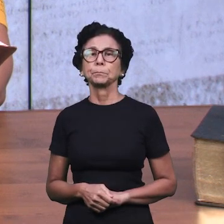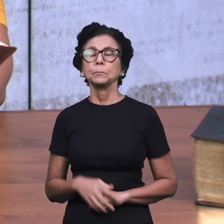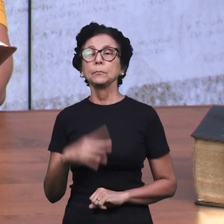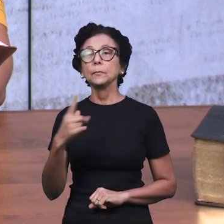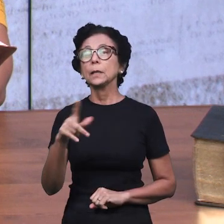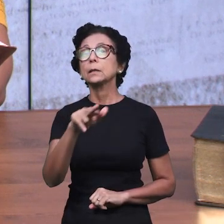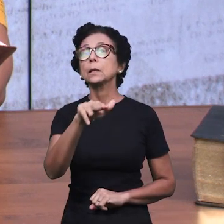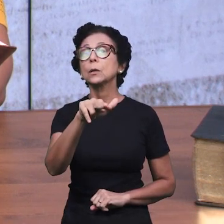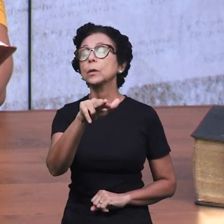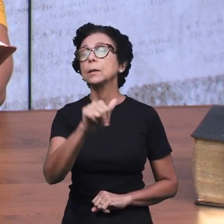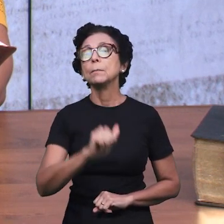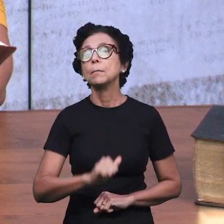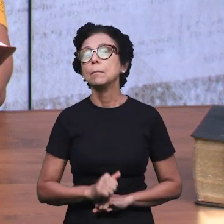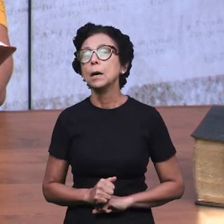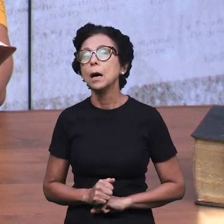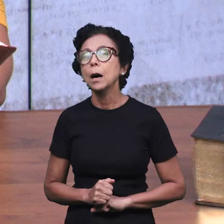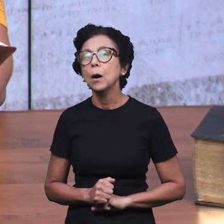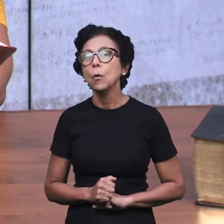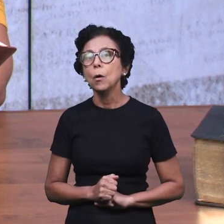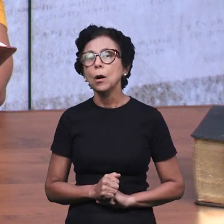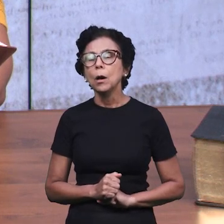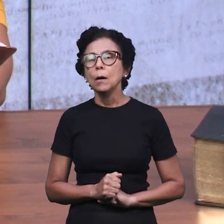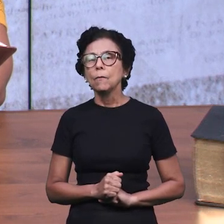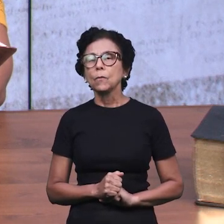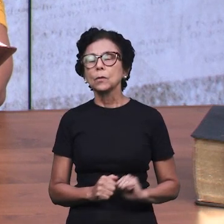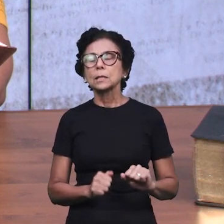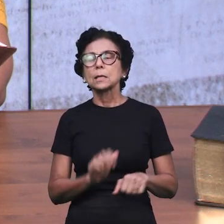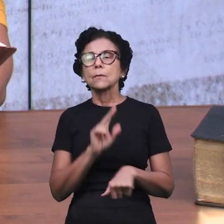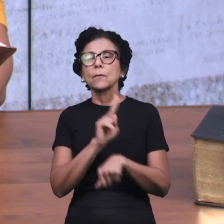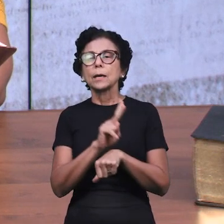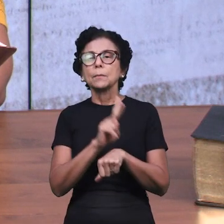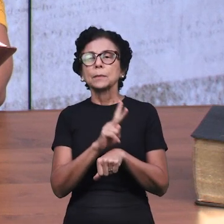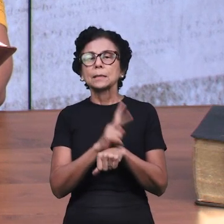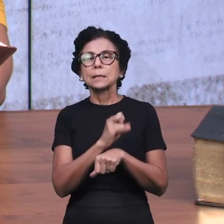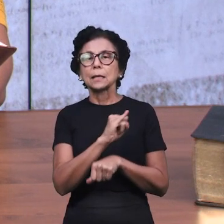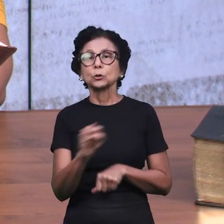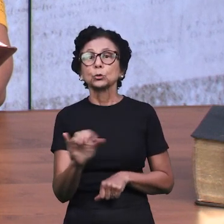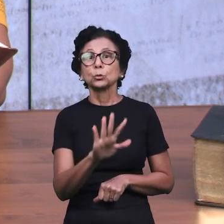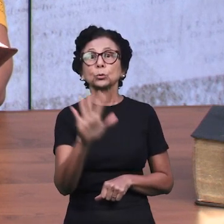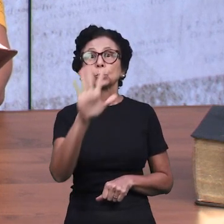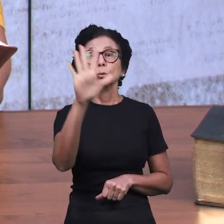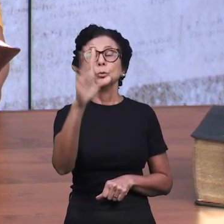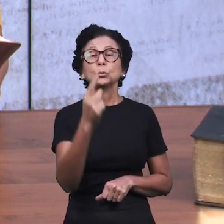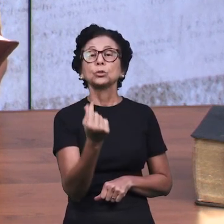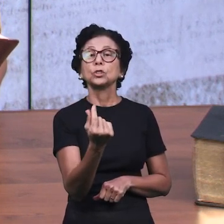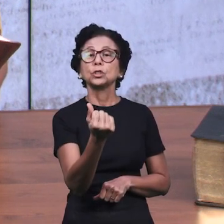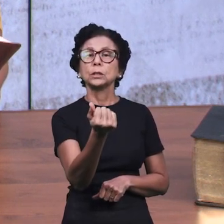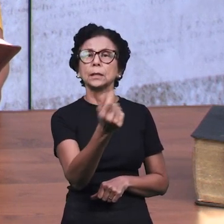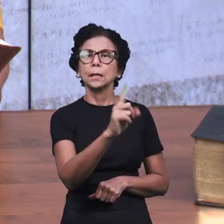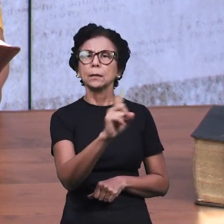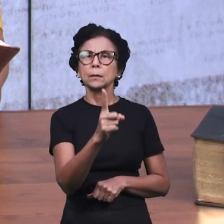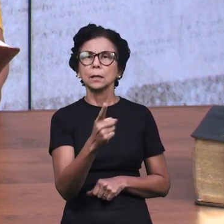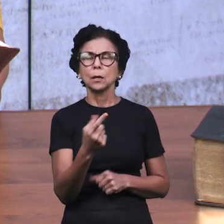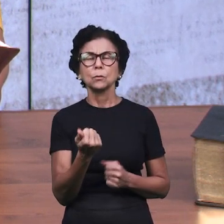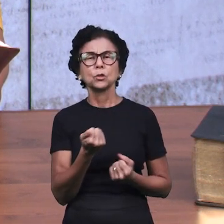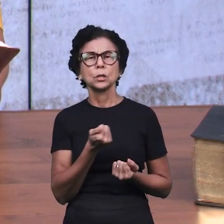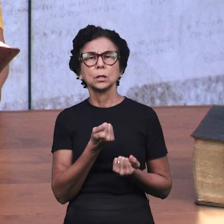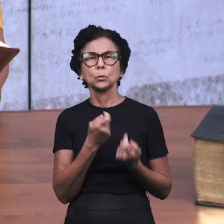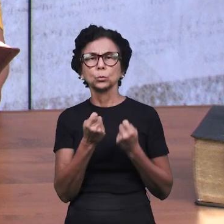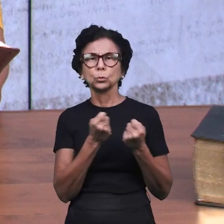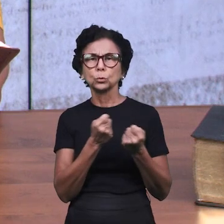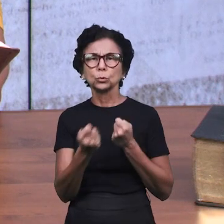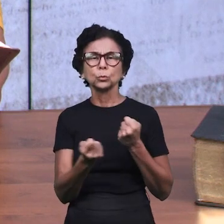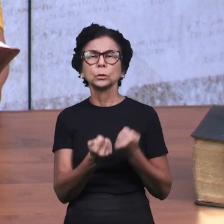irmão não emprestarás a usura, nem a usura de dinheiro, nem a usura de comida, nem a usura